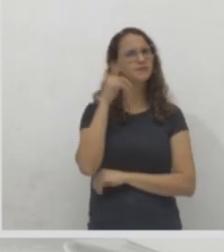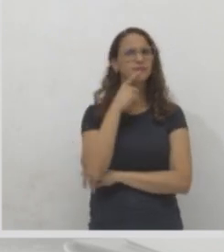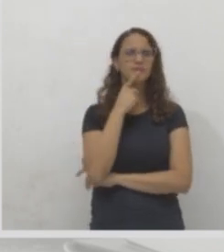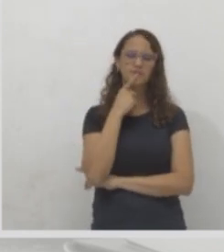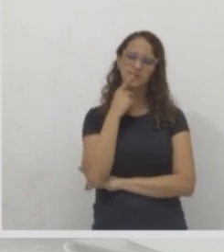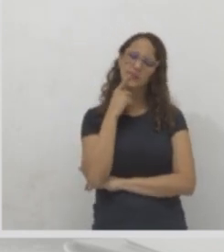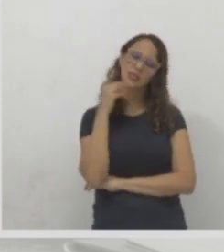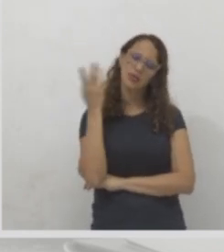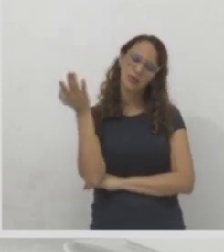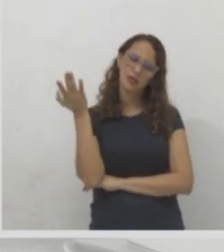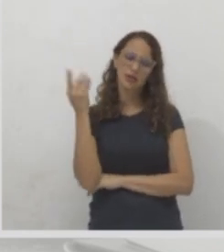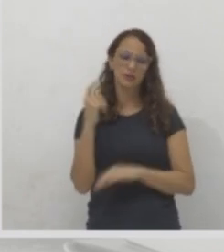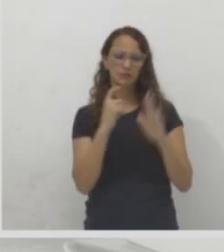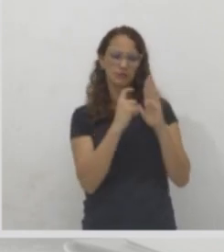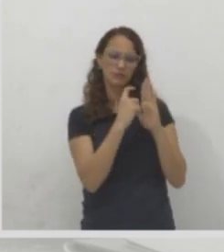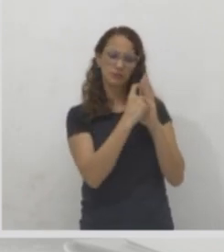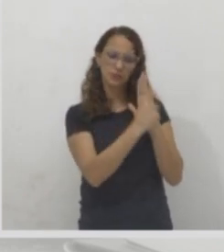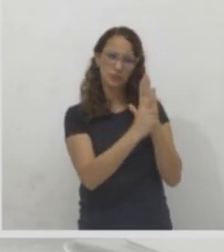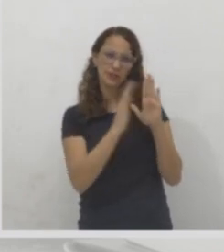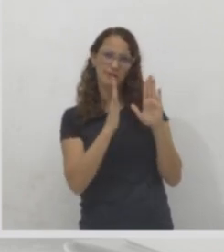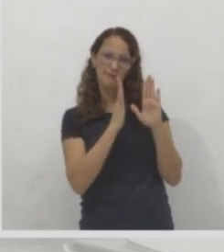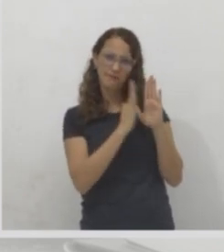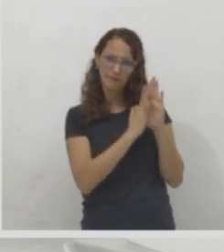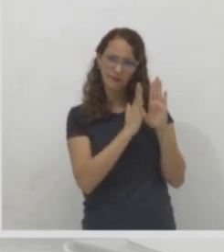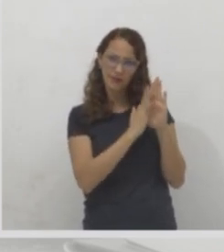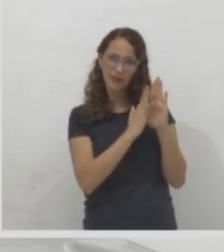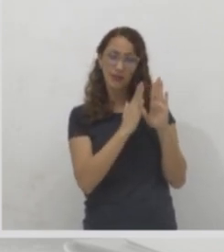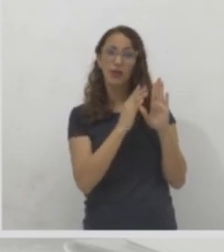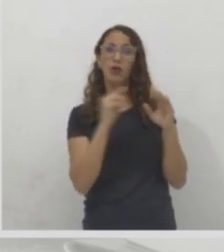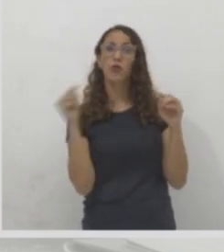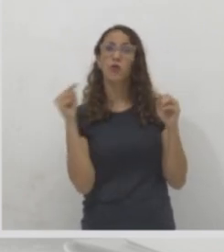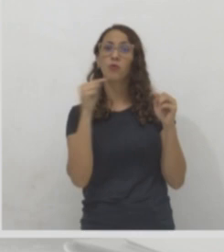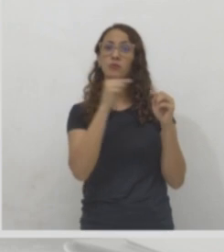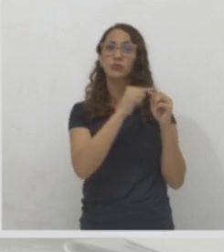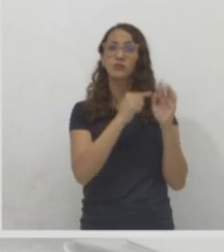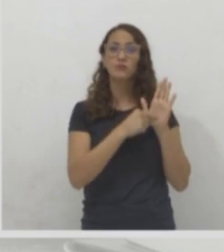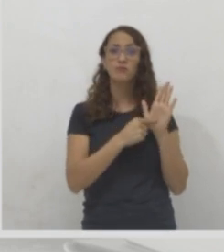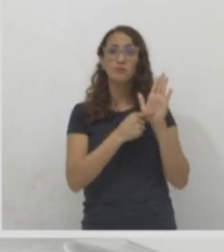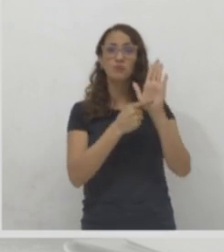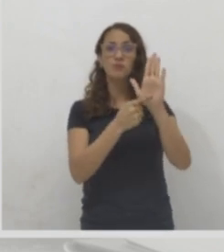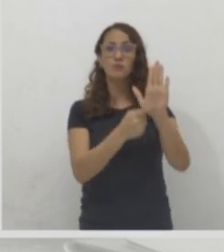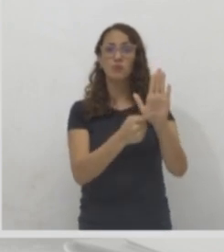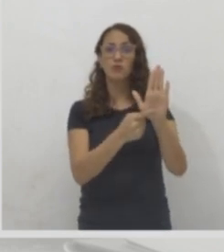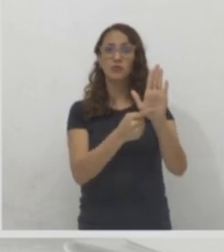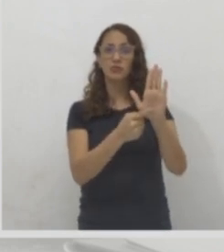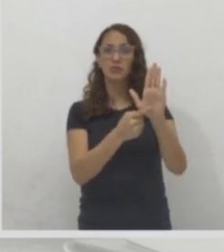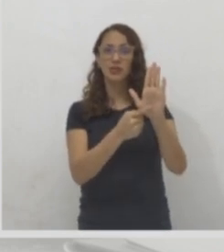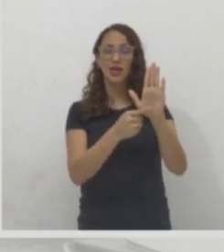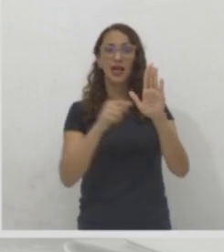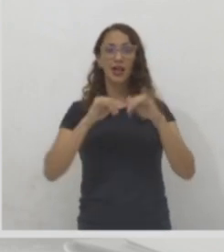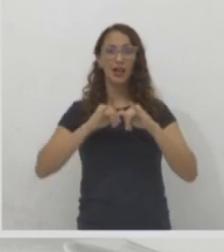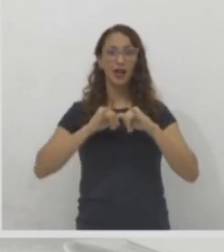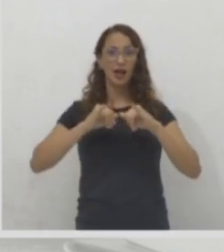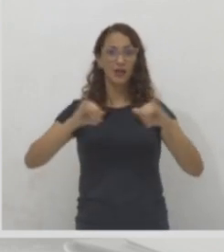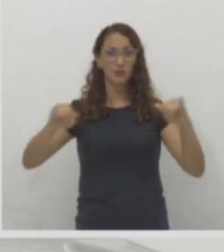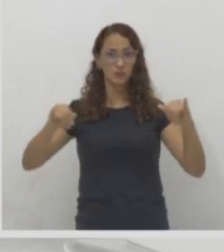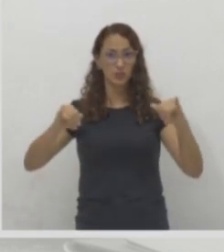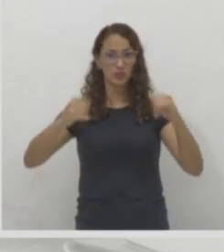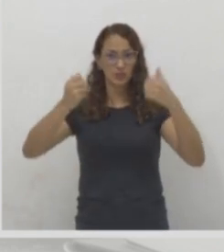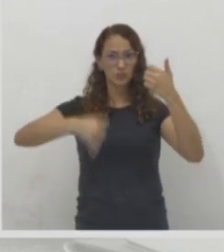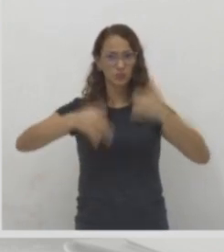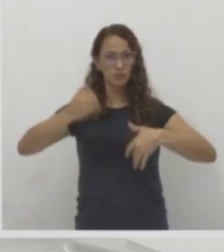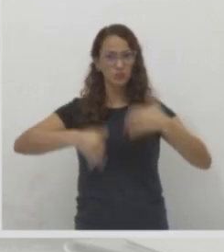fica ali com o objetivo de mostrar do que aquela reportagem,